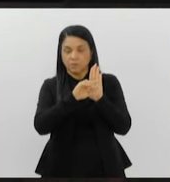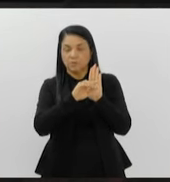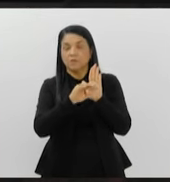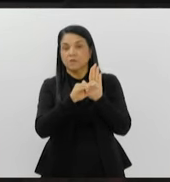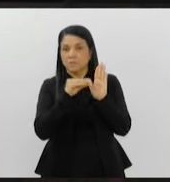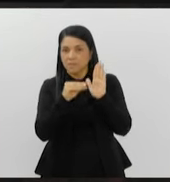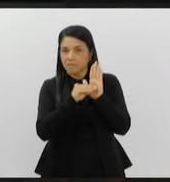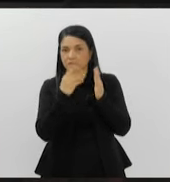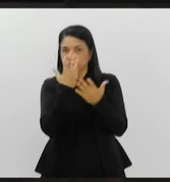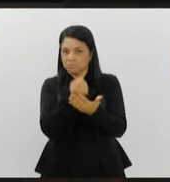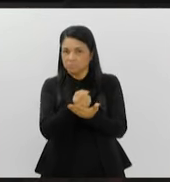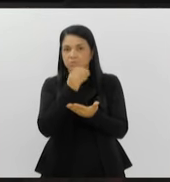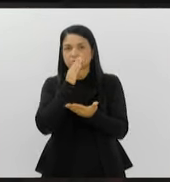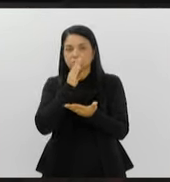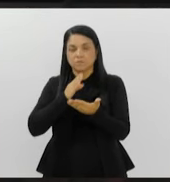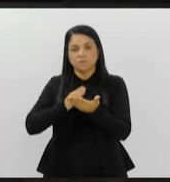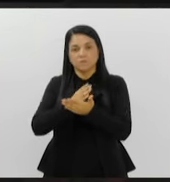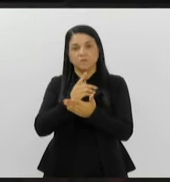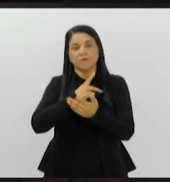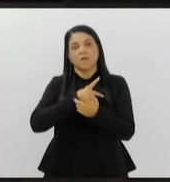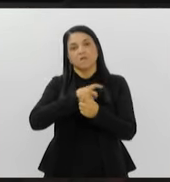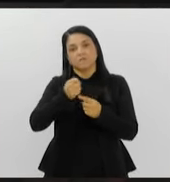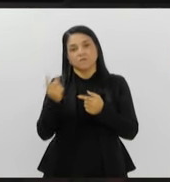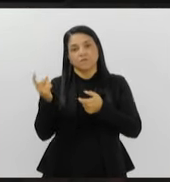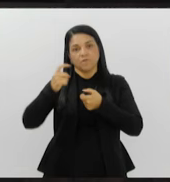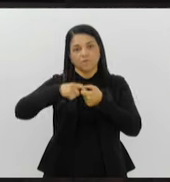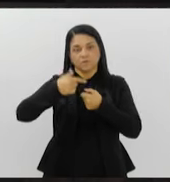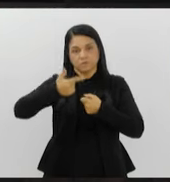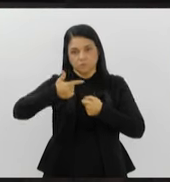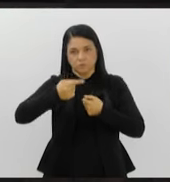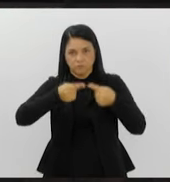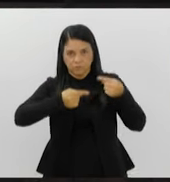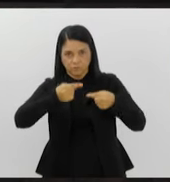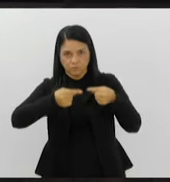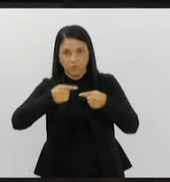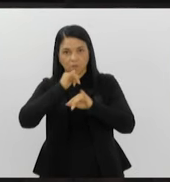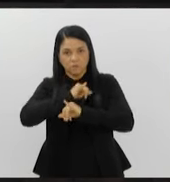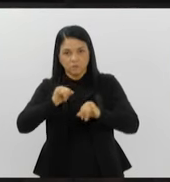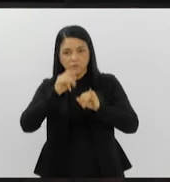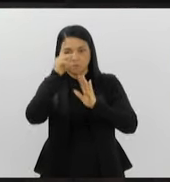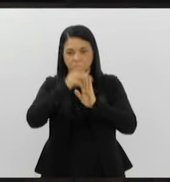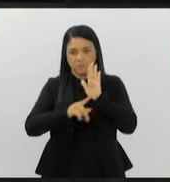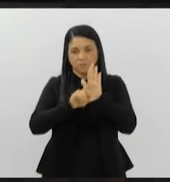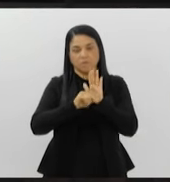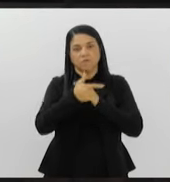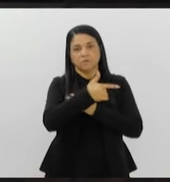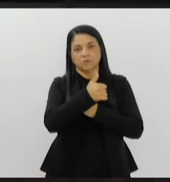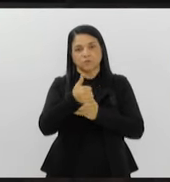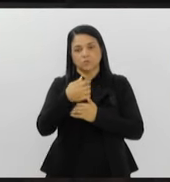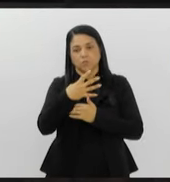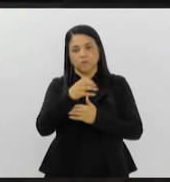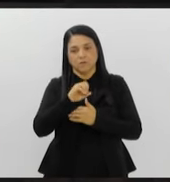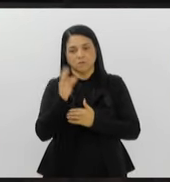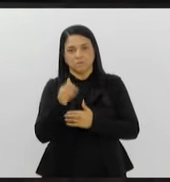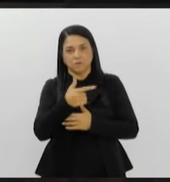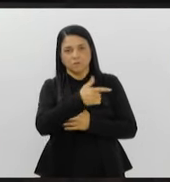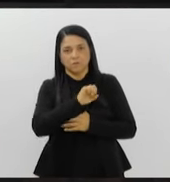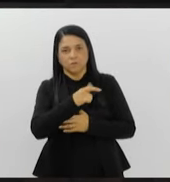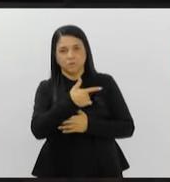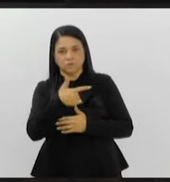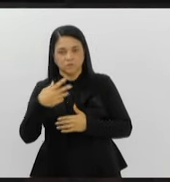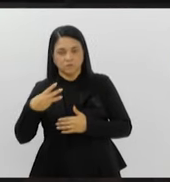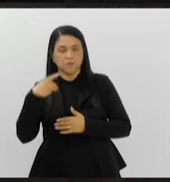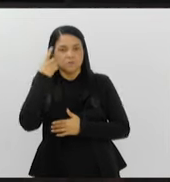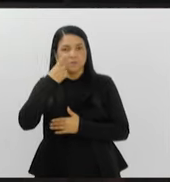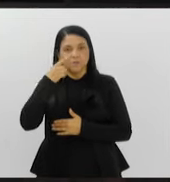aprovam, permaneçam como estão, aprovado. Vai a redação do vencido para a segunda discussão. Anuncio o projeto de lei número 2140, de 23, de autoria da